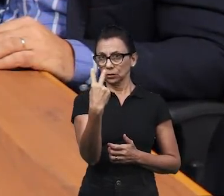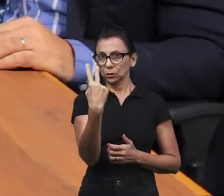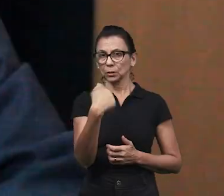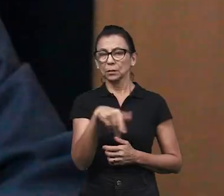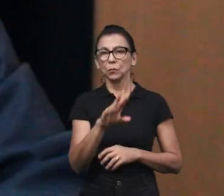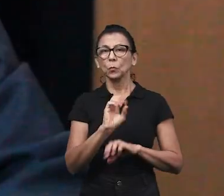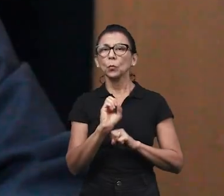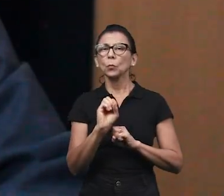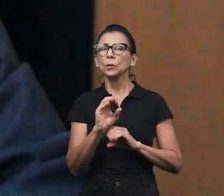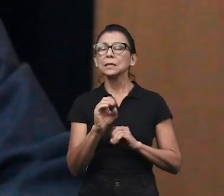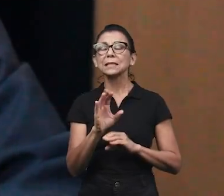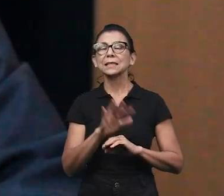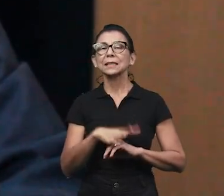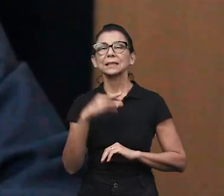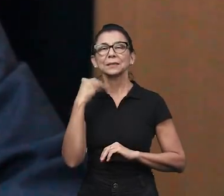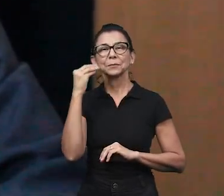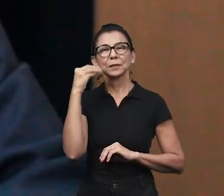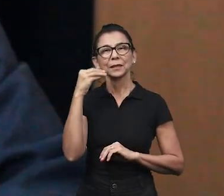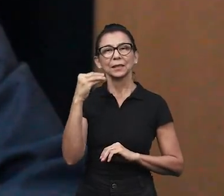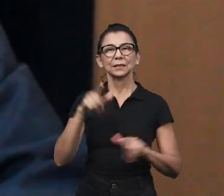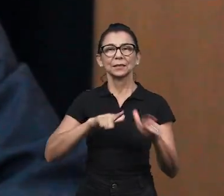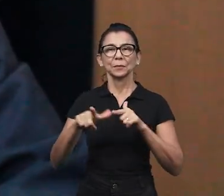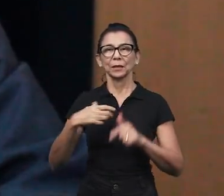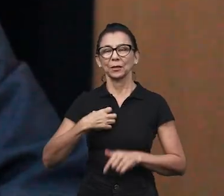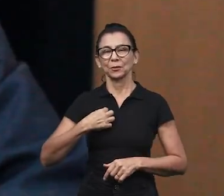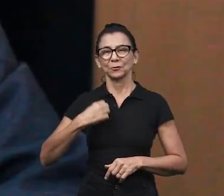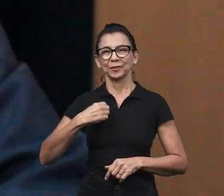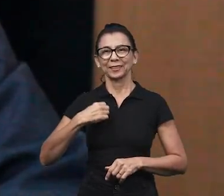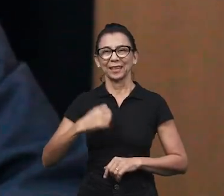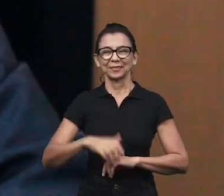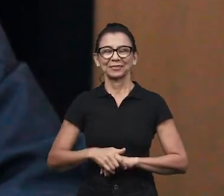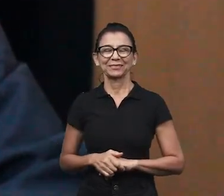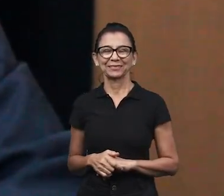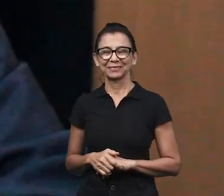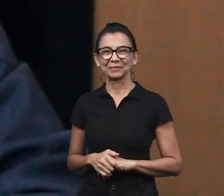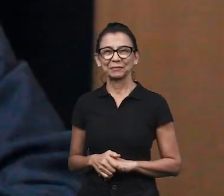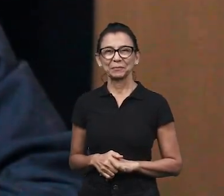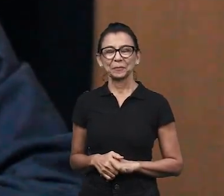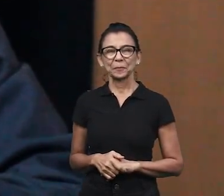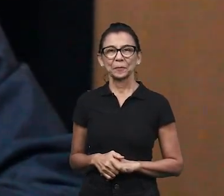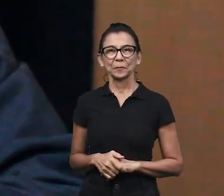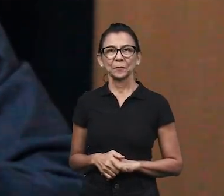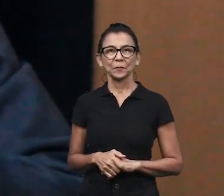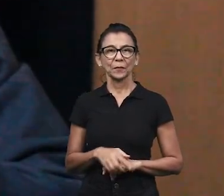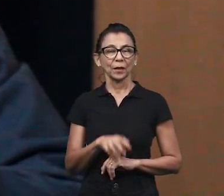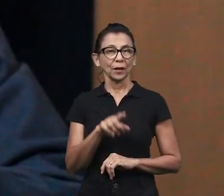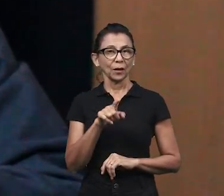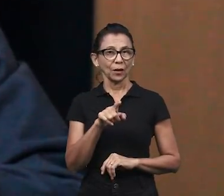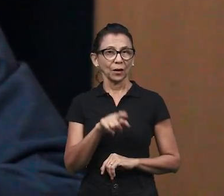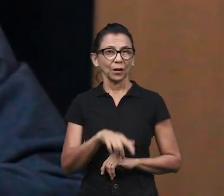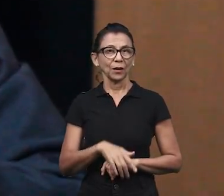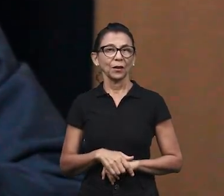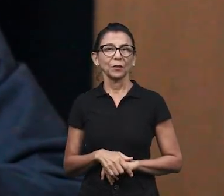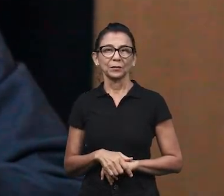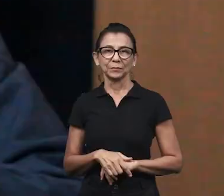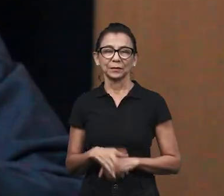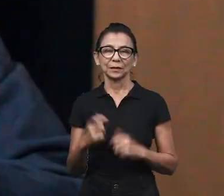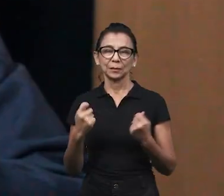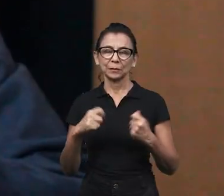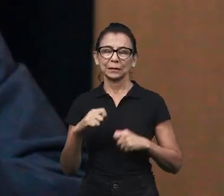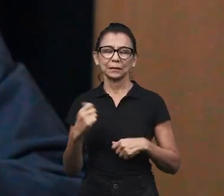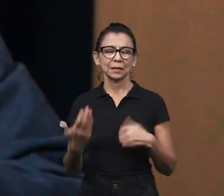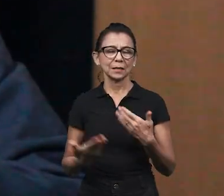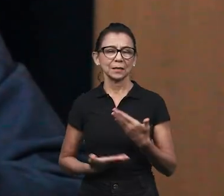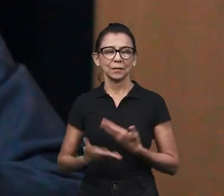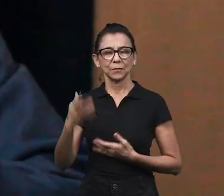assistindo. Olha, seja uma bênção. Para ser voluntário, em primeiro lugar, seja uma bênção. Nós